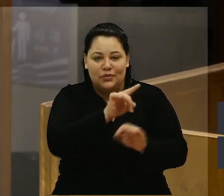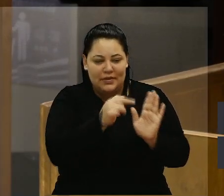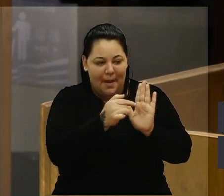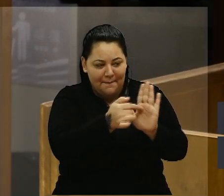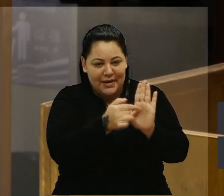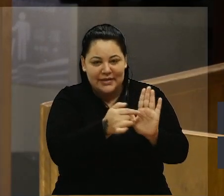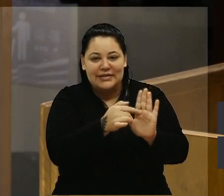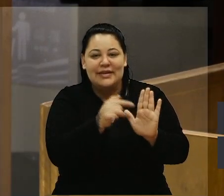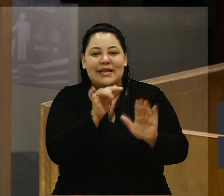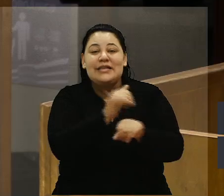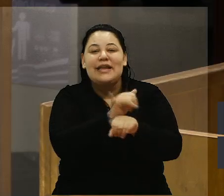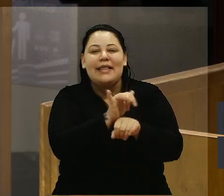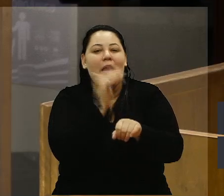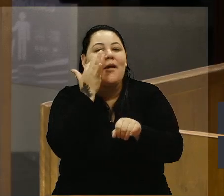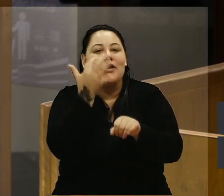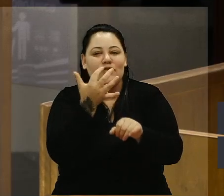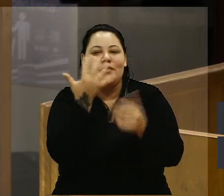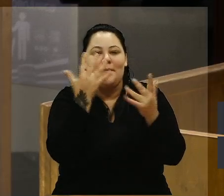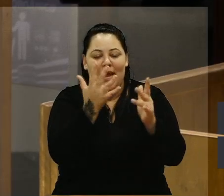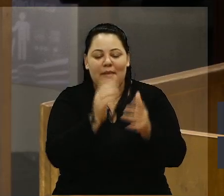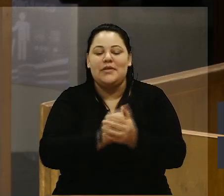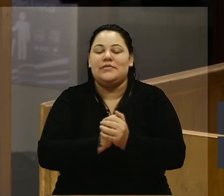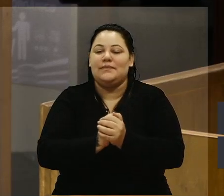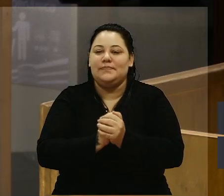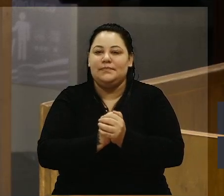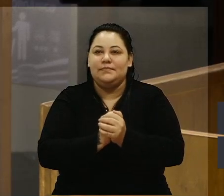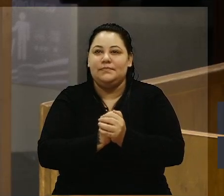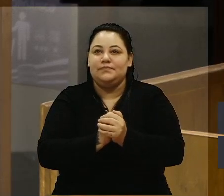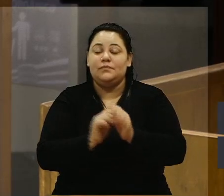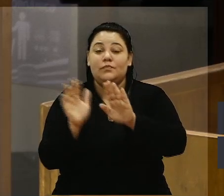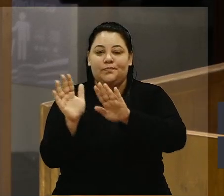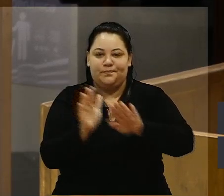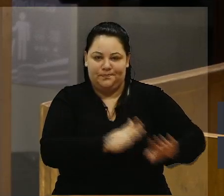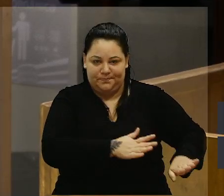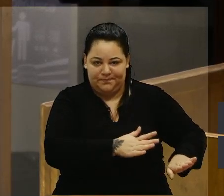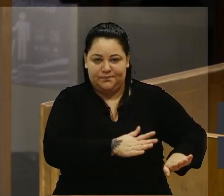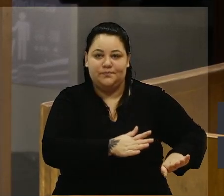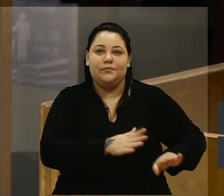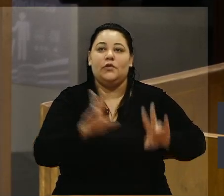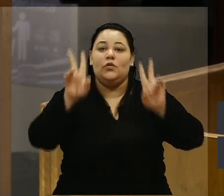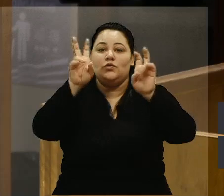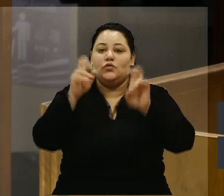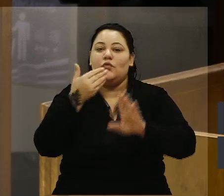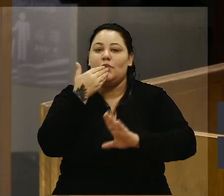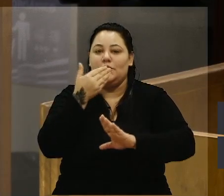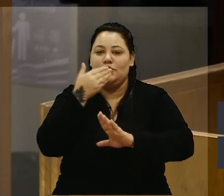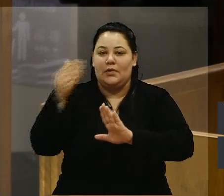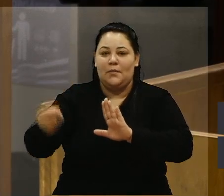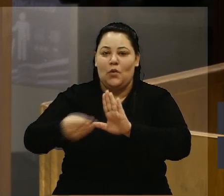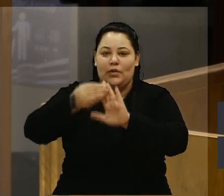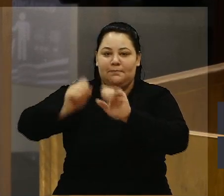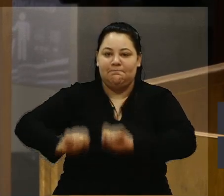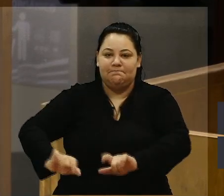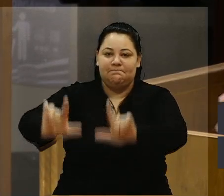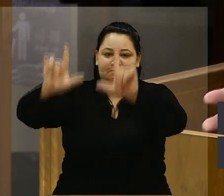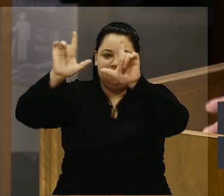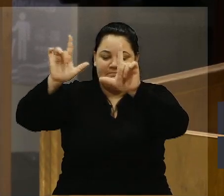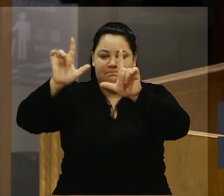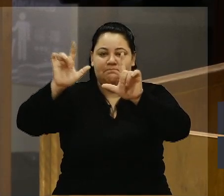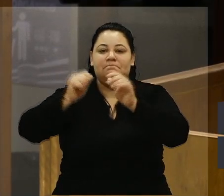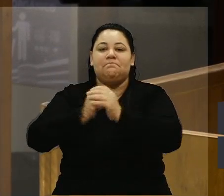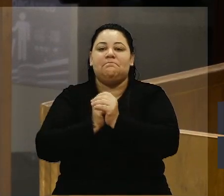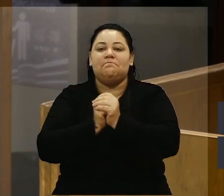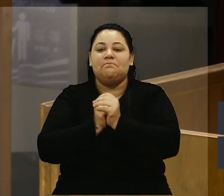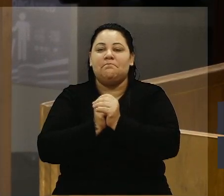muito importante. Parabéns. O tema que me traz hoje aqui, eu peço que seja colocado ali no telão, era para